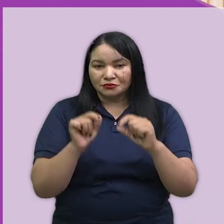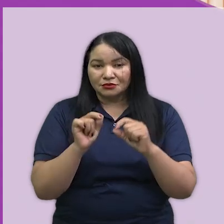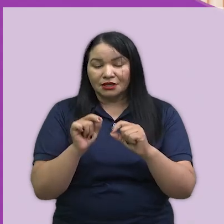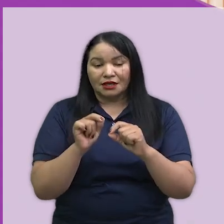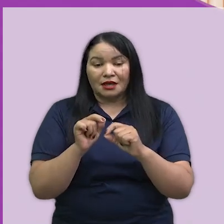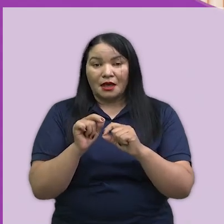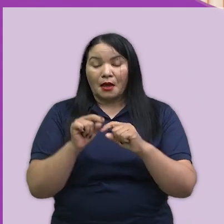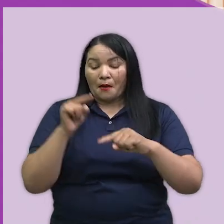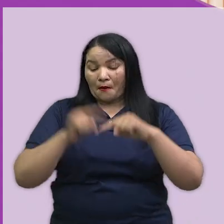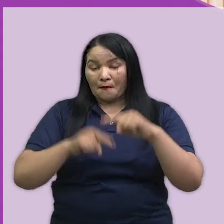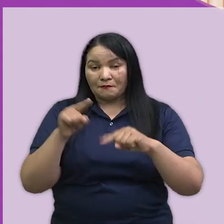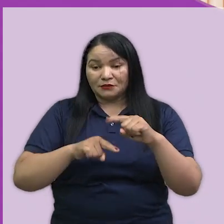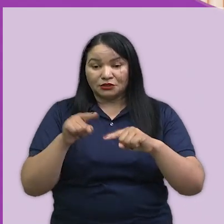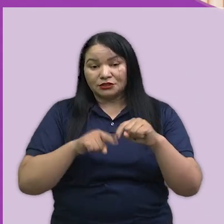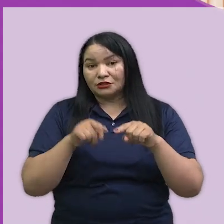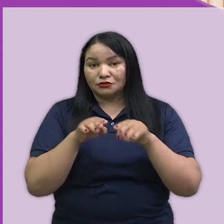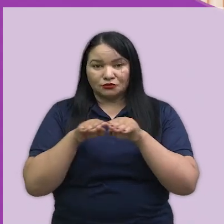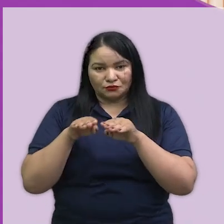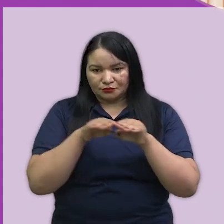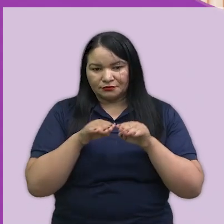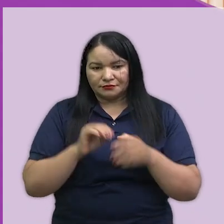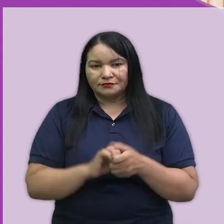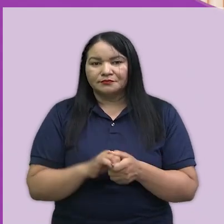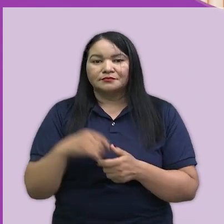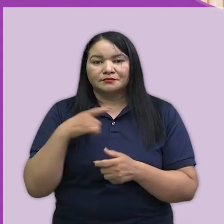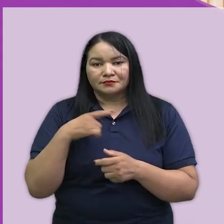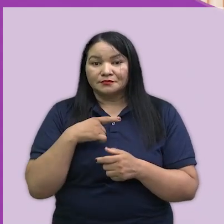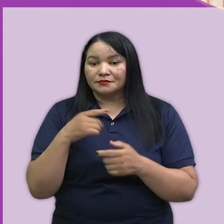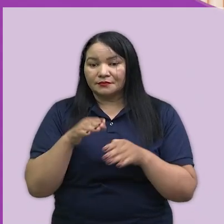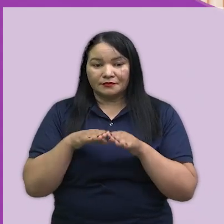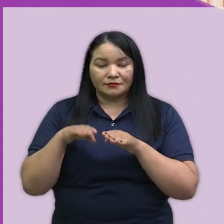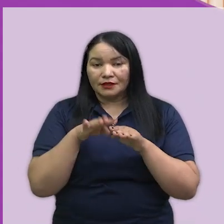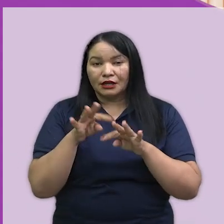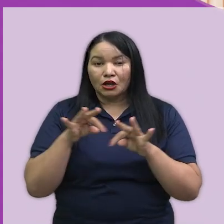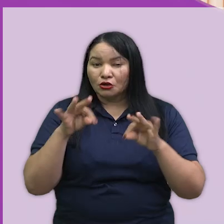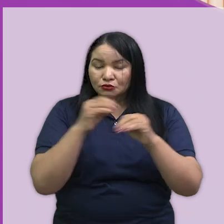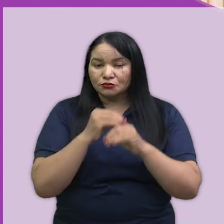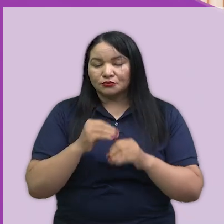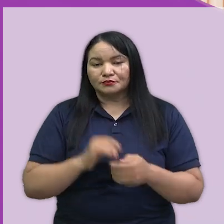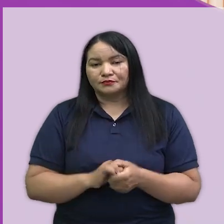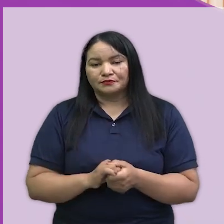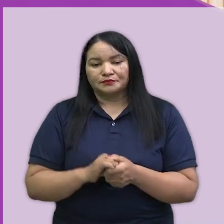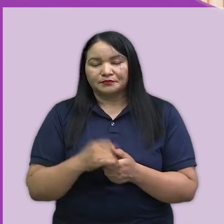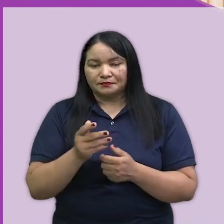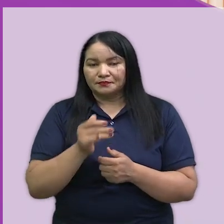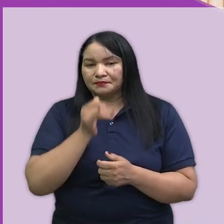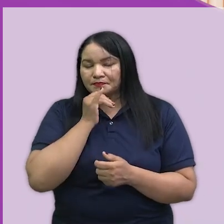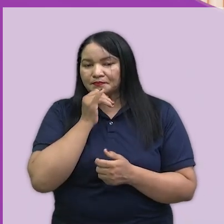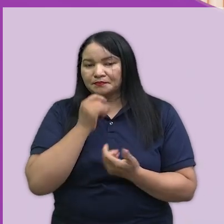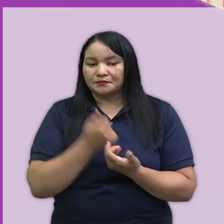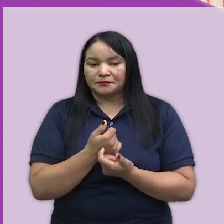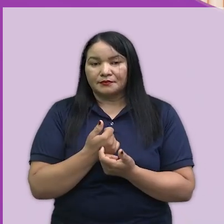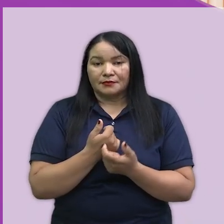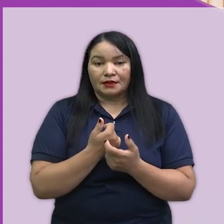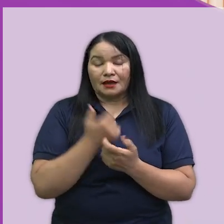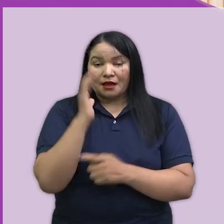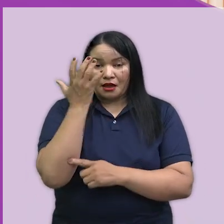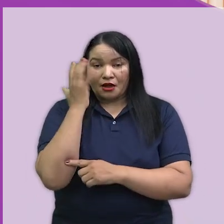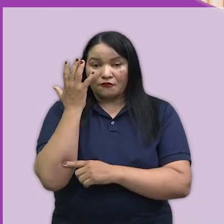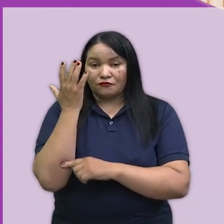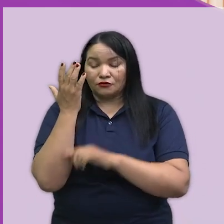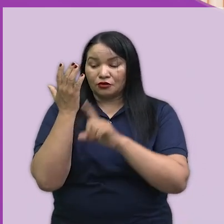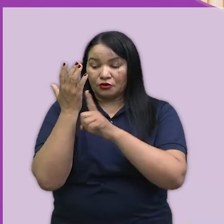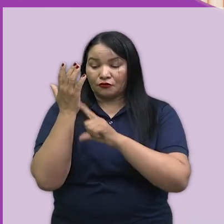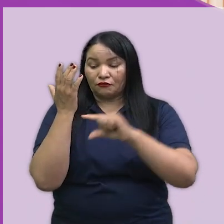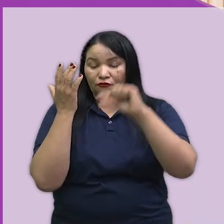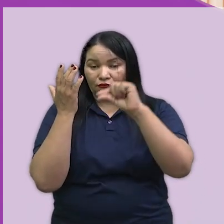você observar, na natureza, existe uma simetria, né? Se você pegar a folha de uma árvore, você vai observar que